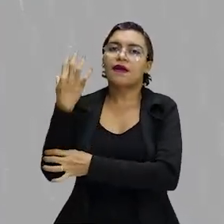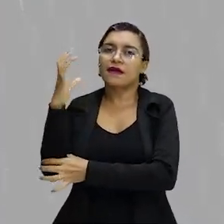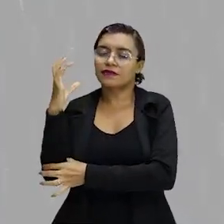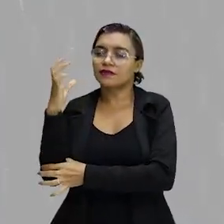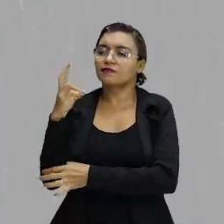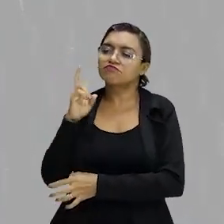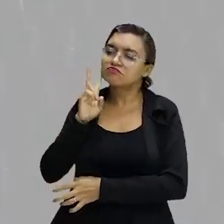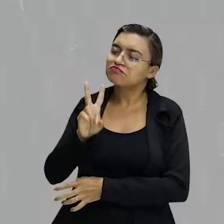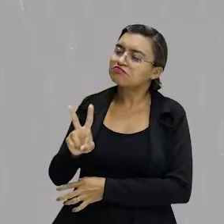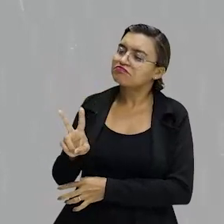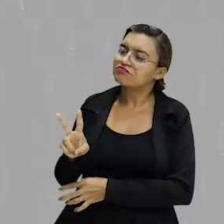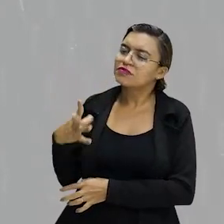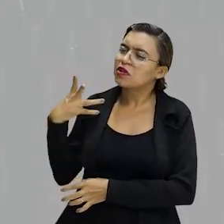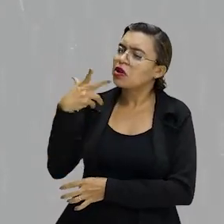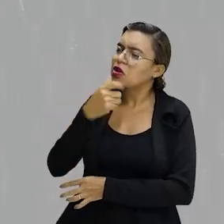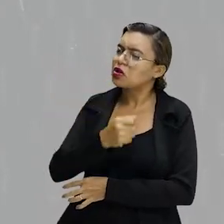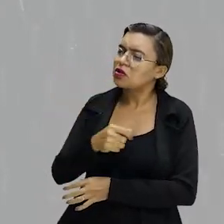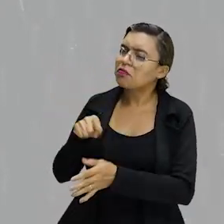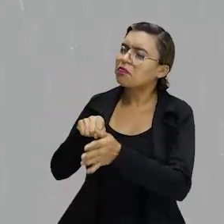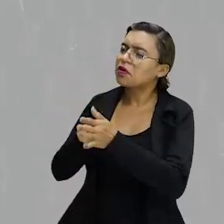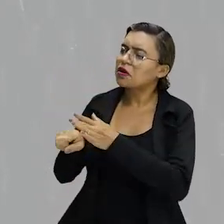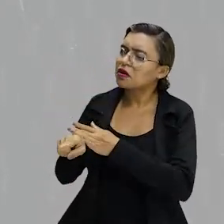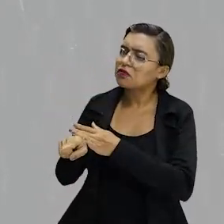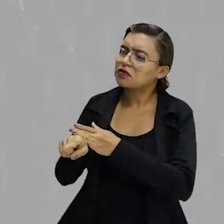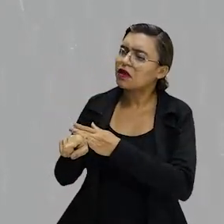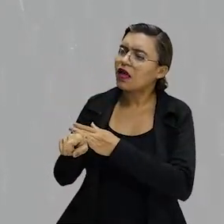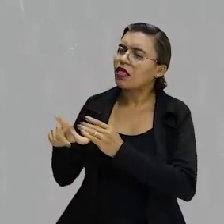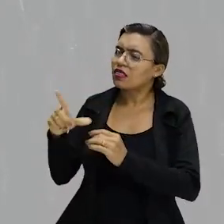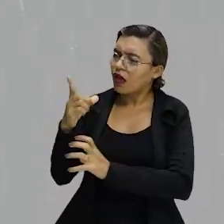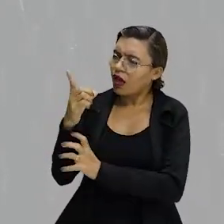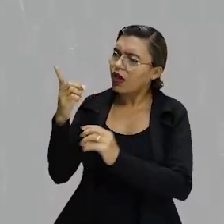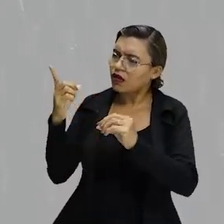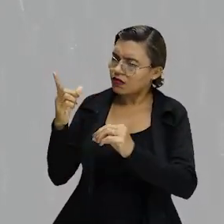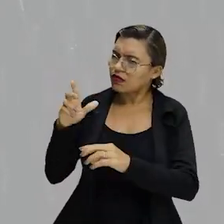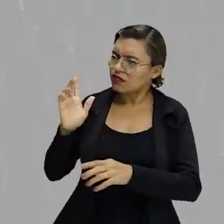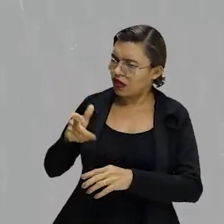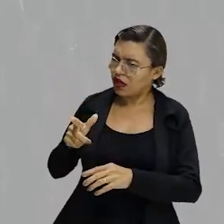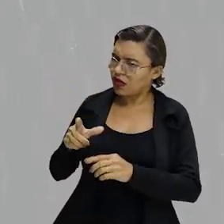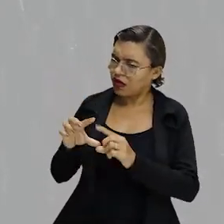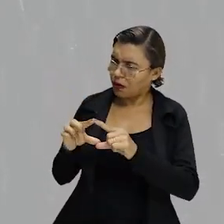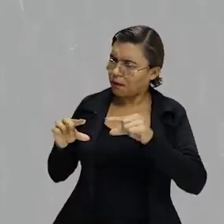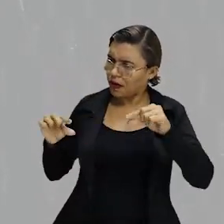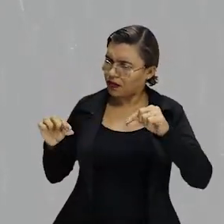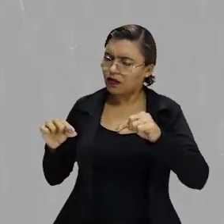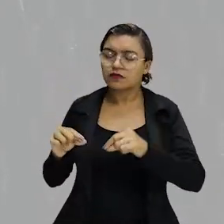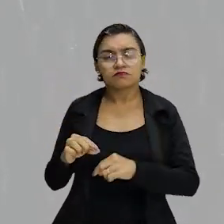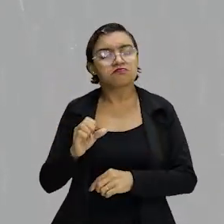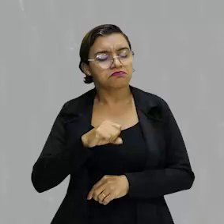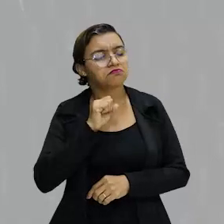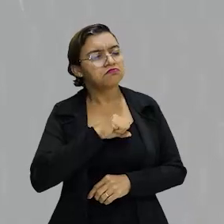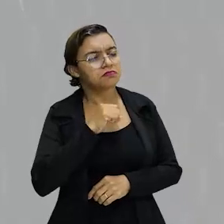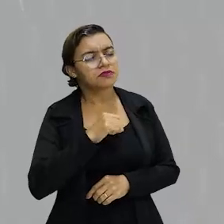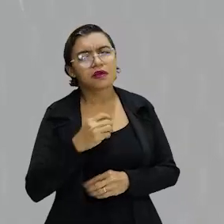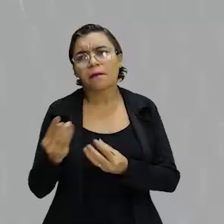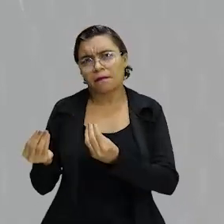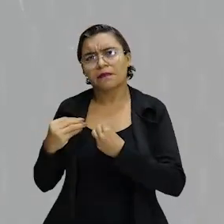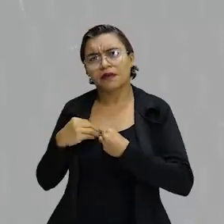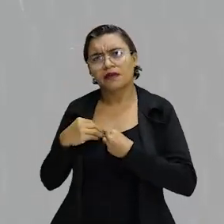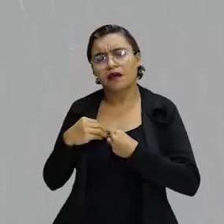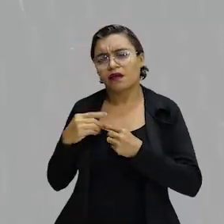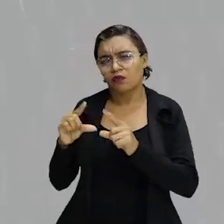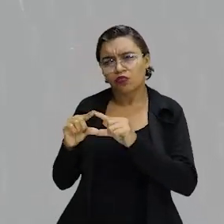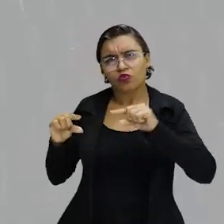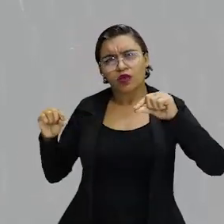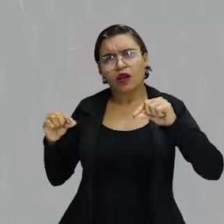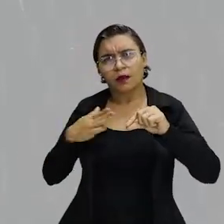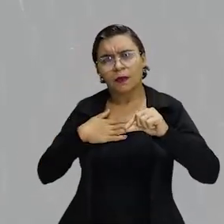aí pergunta, que planta linda? Pega de galho? Aí a pessoa diz, pega sim. Pois me dá um galhinho para poder